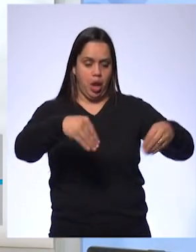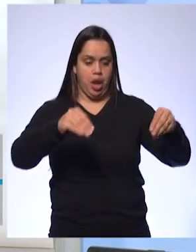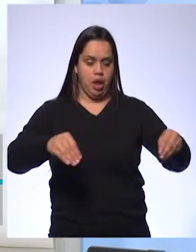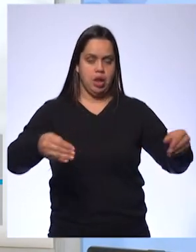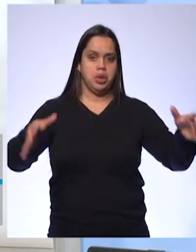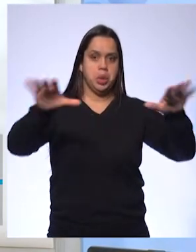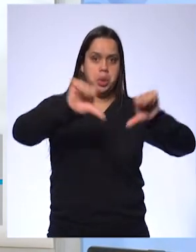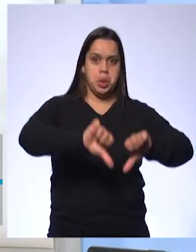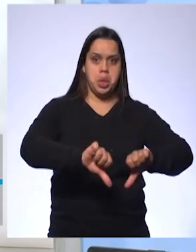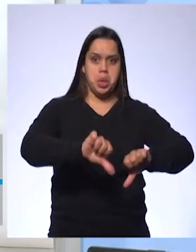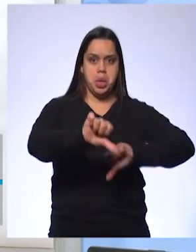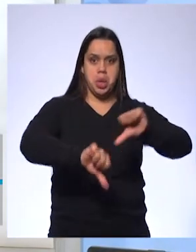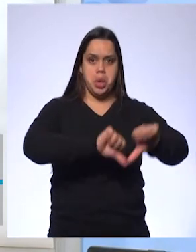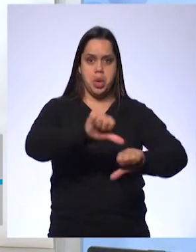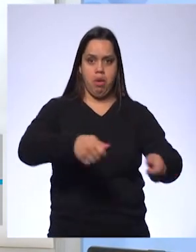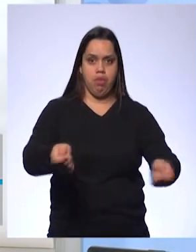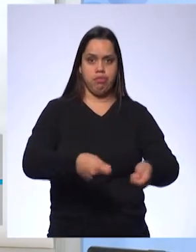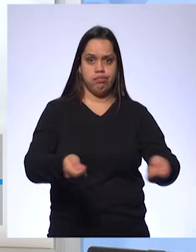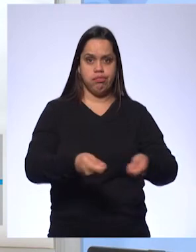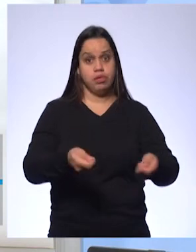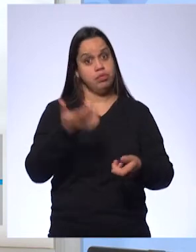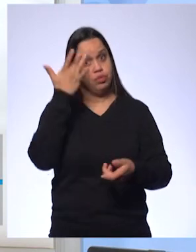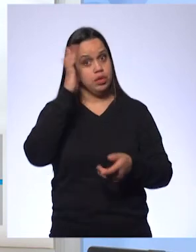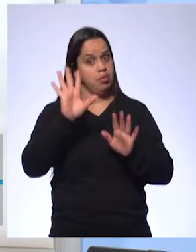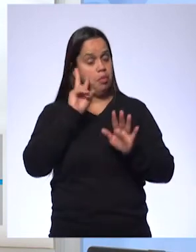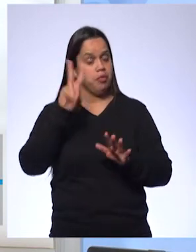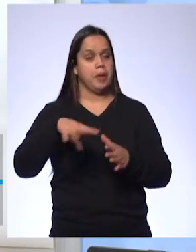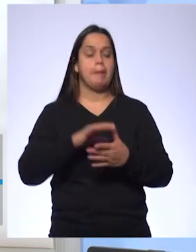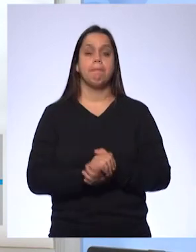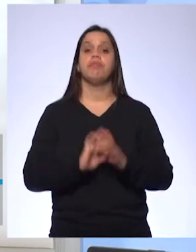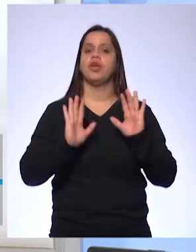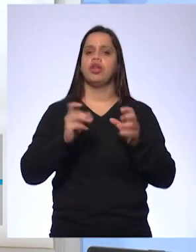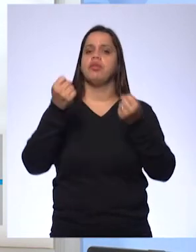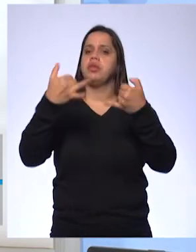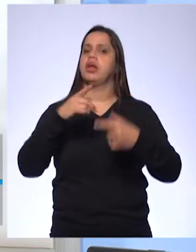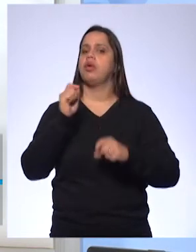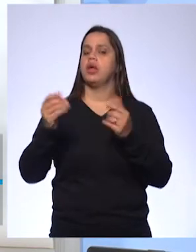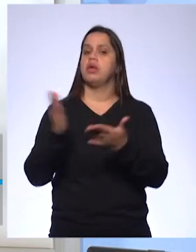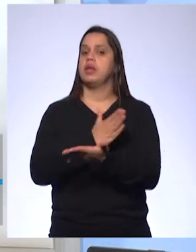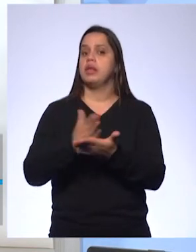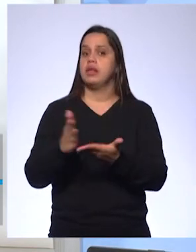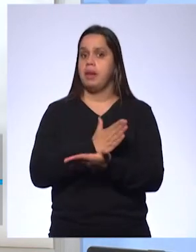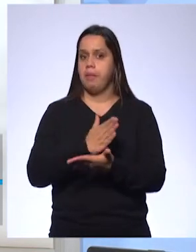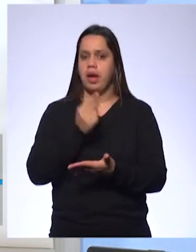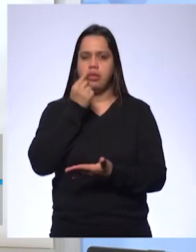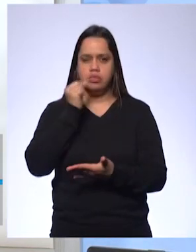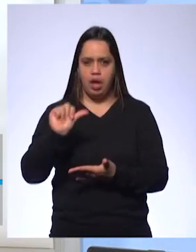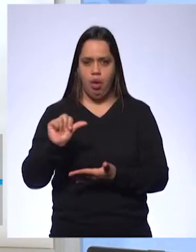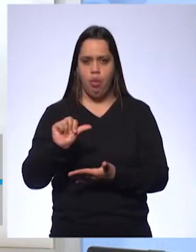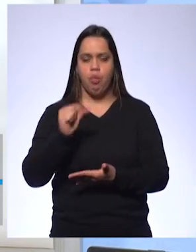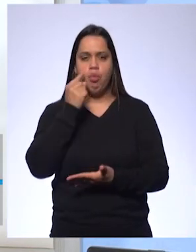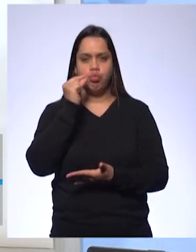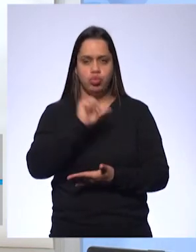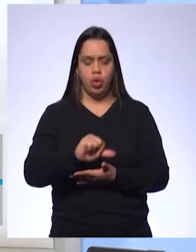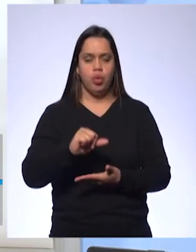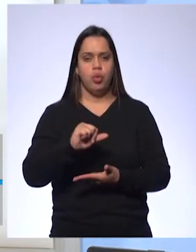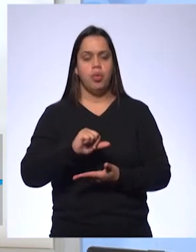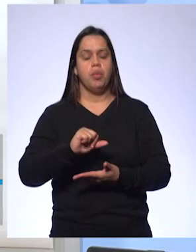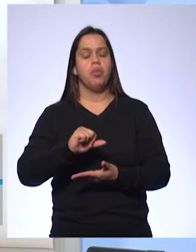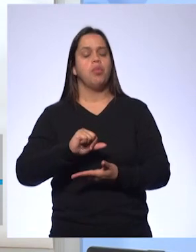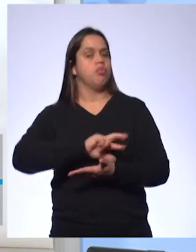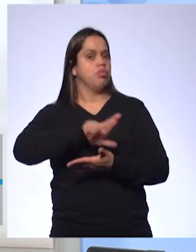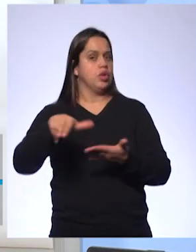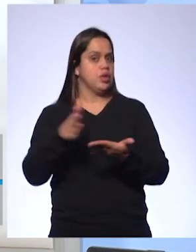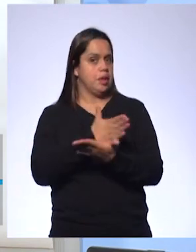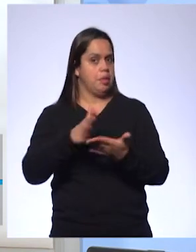seguinte: a gente vai falar sobre esse processo de separação do sal e vários outros também, mas não é nessa aula, não. Essa aula